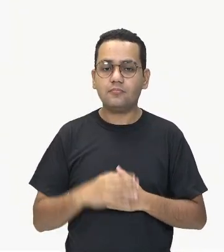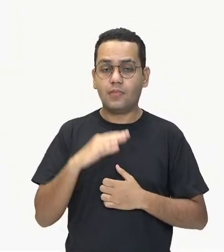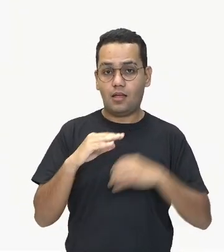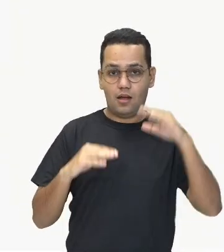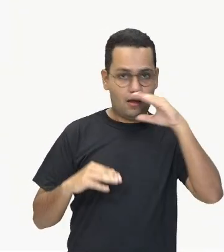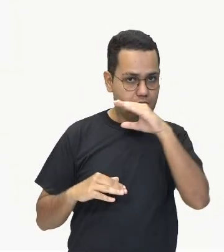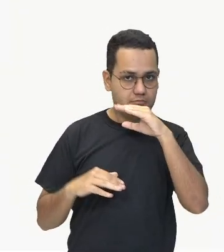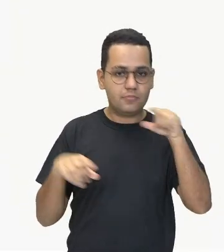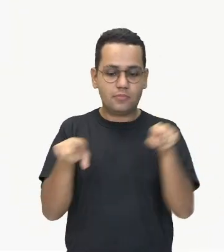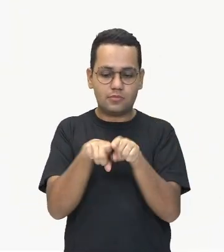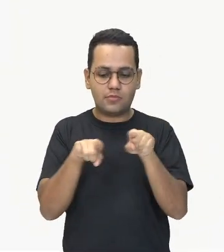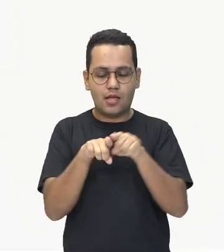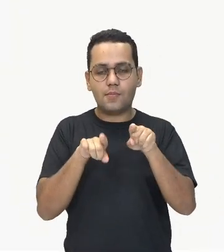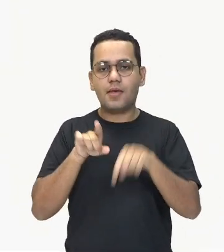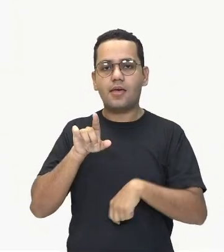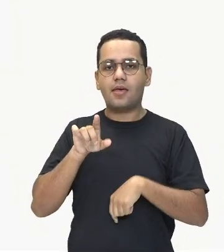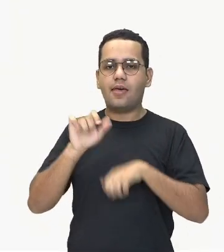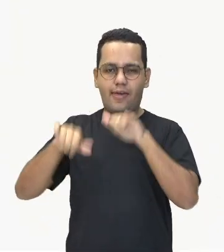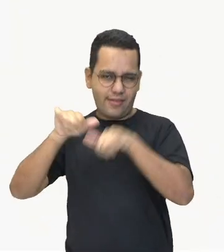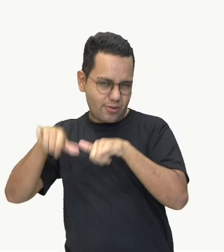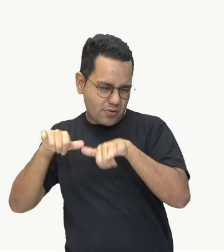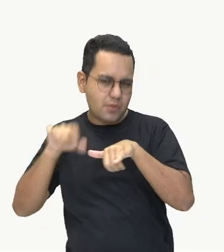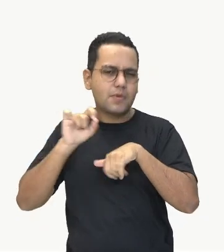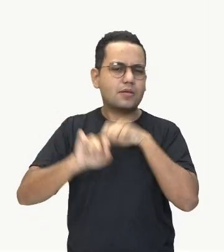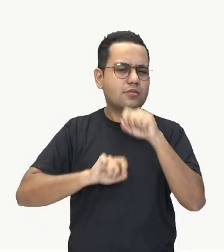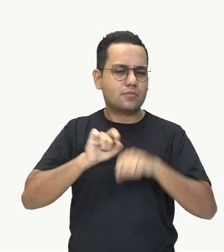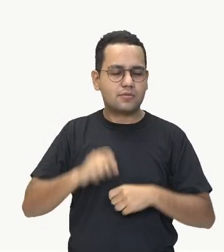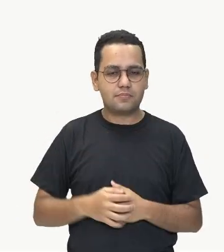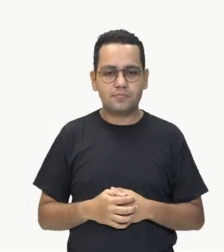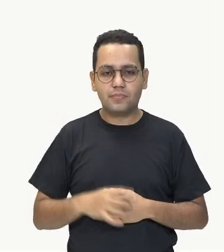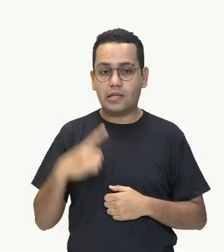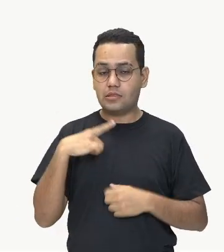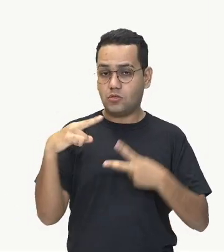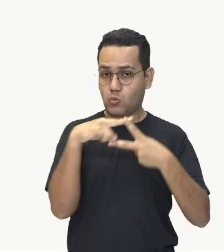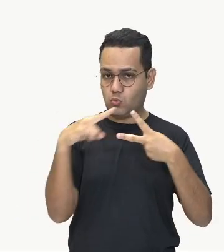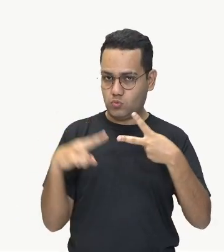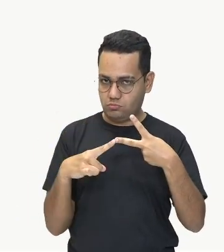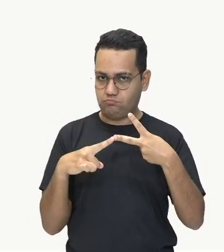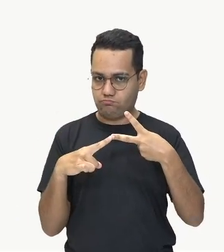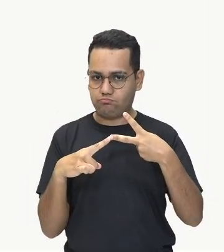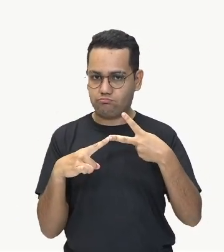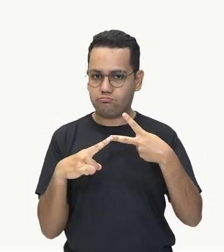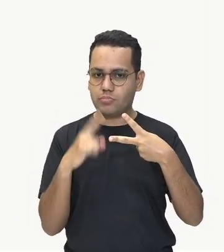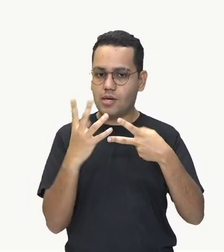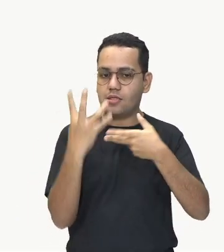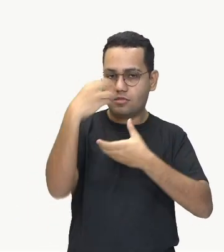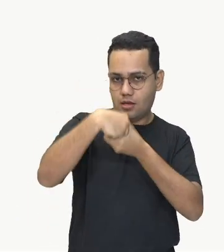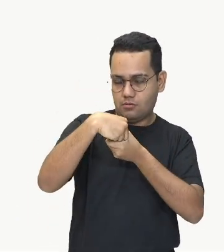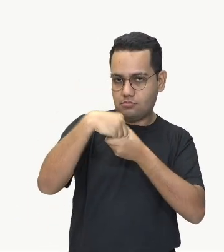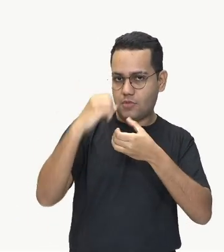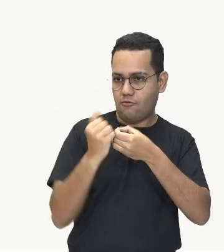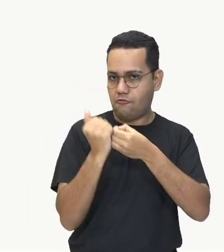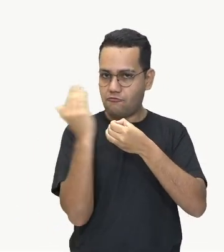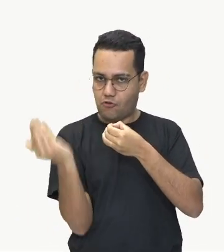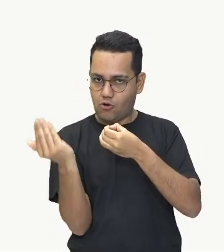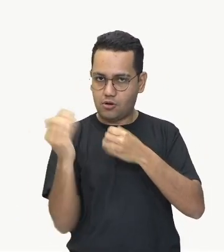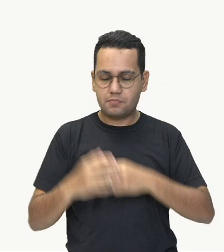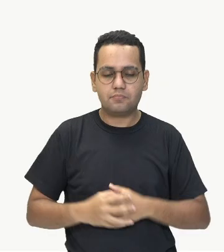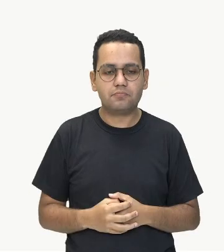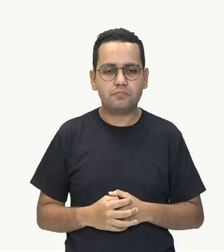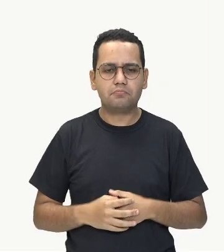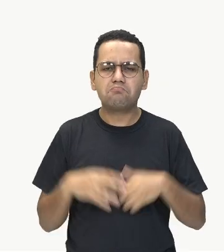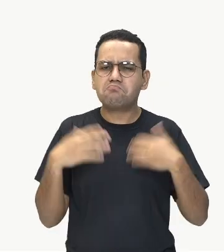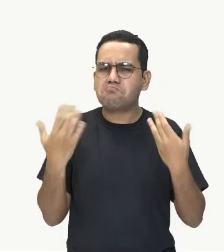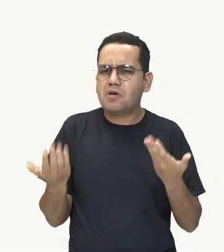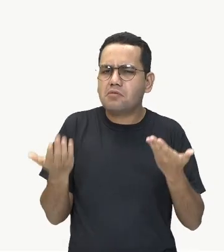química ele pode ser caracterizado como endotérmica ou exotérmica qual é a